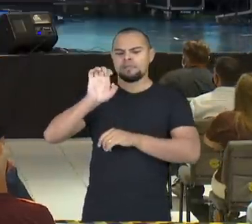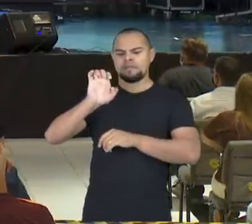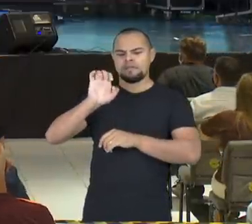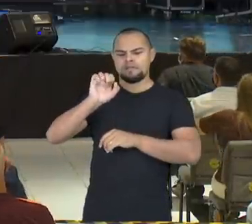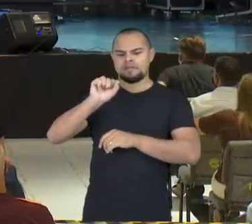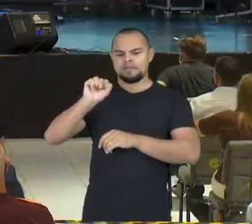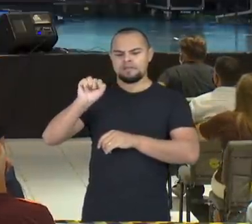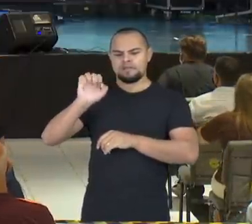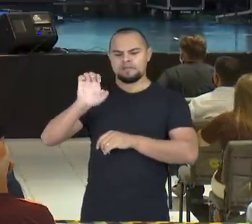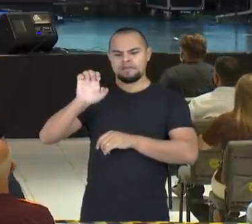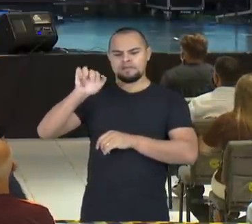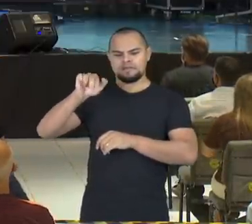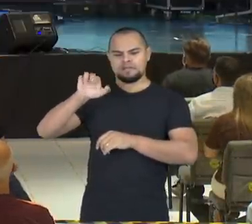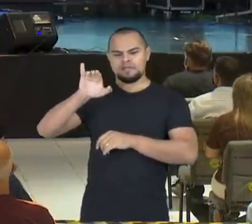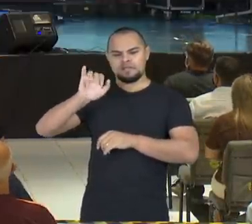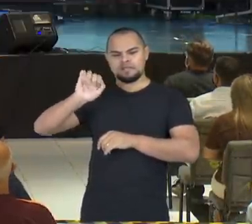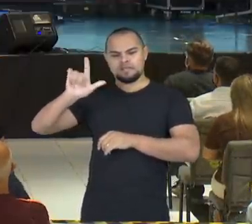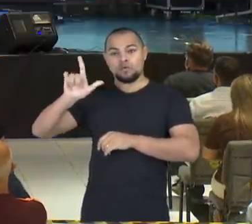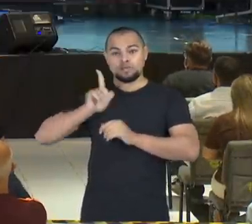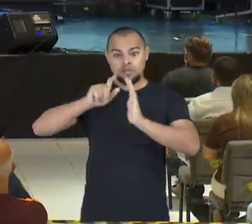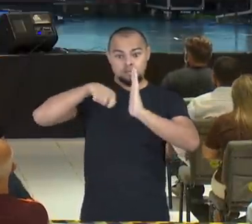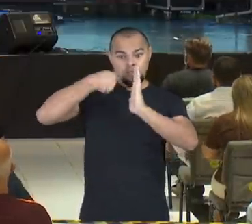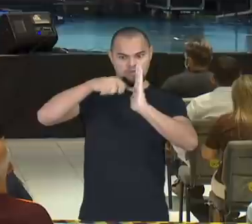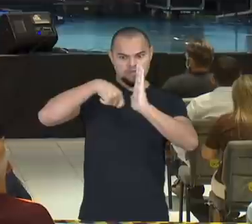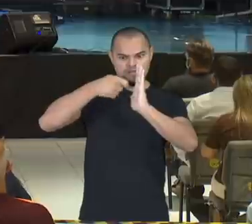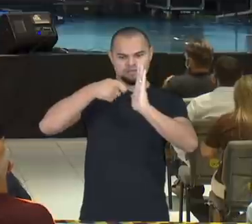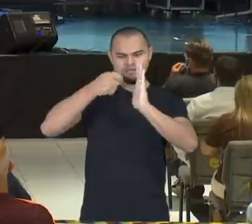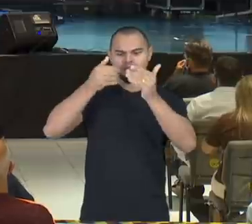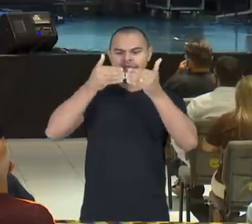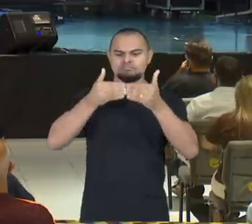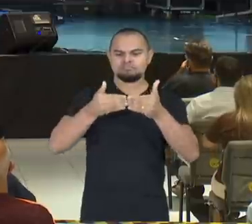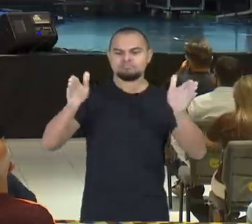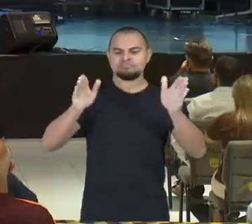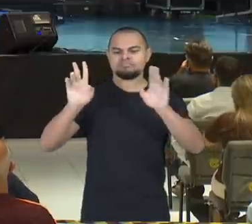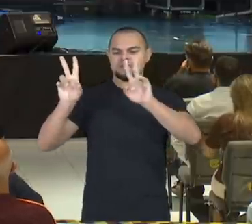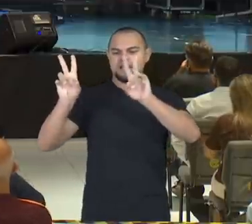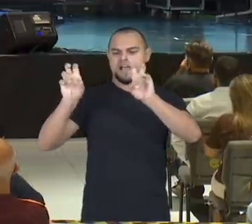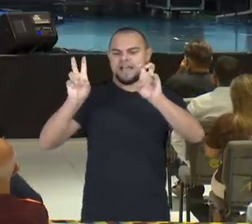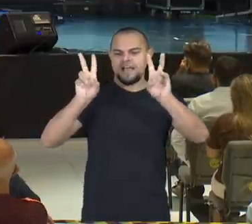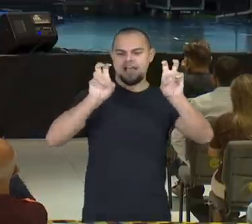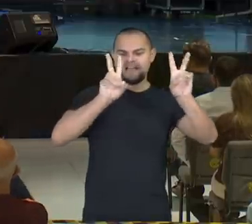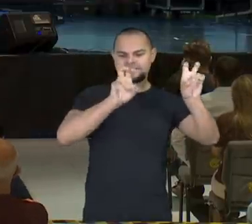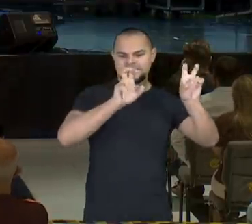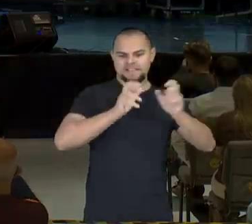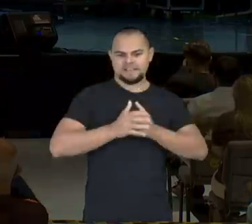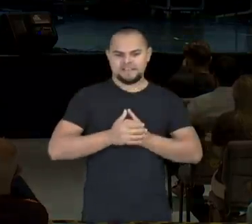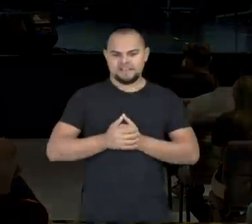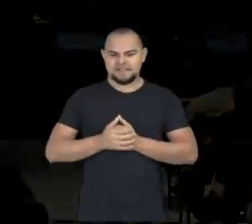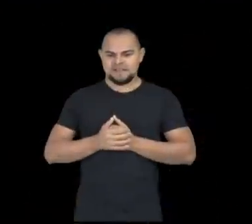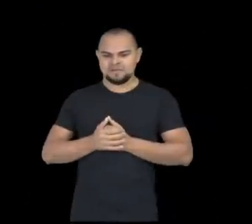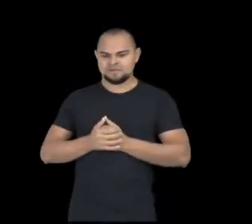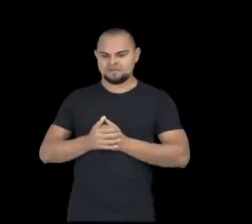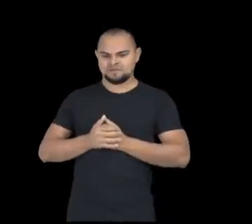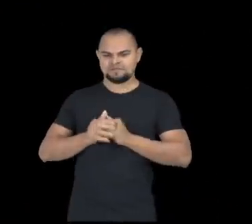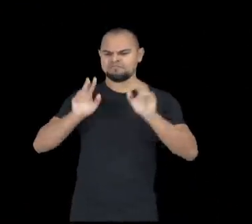abertura da série. Então, vamos lá, vamos ver o vídeo de abertura da série